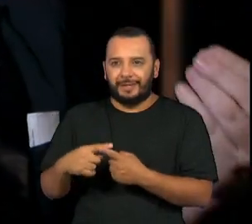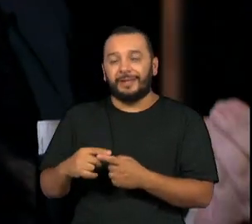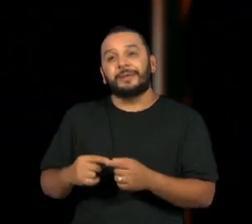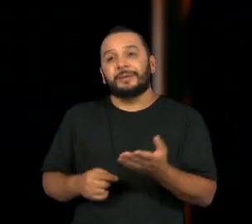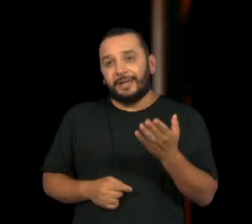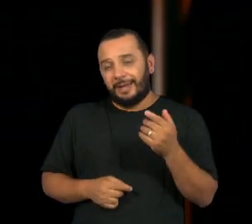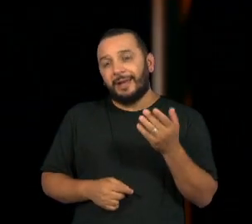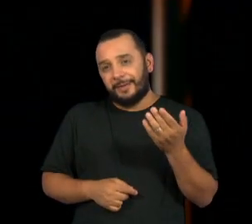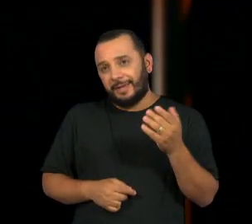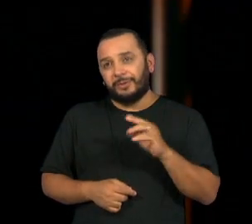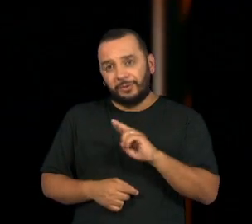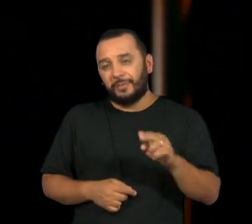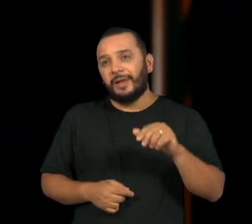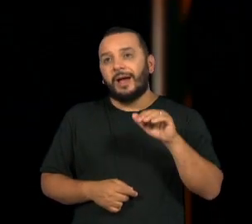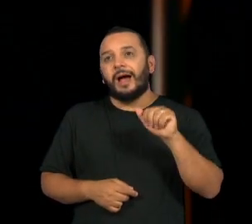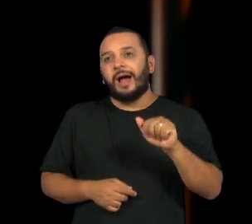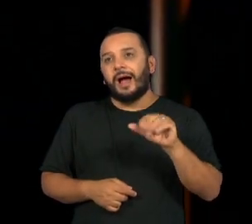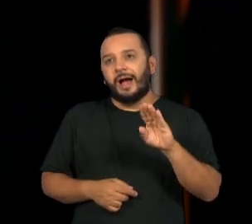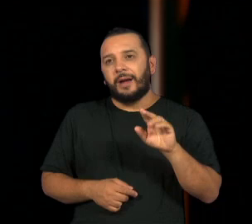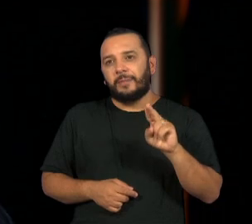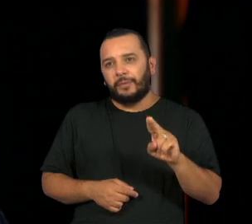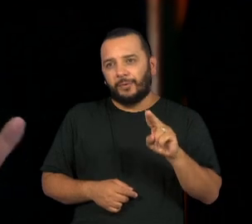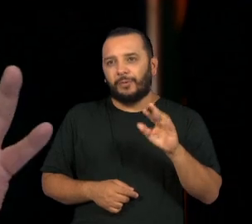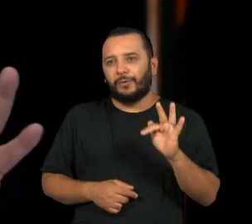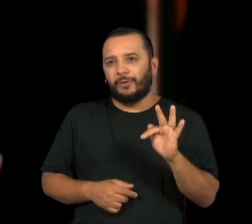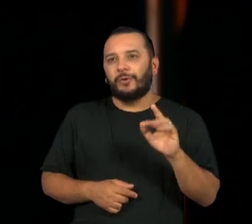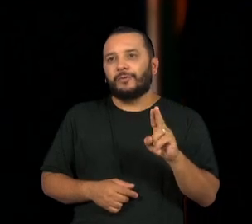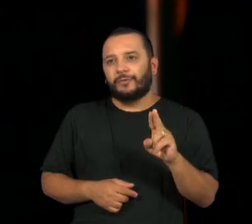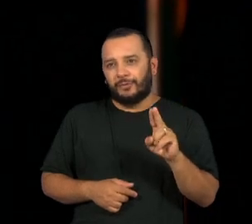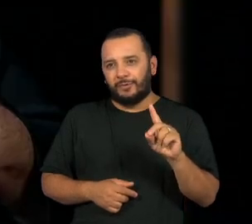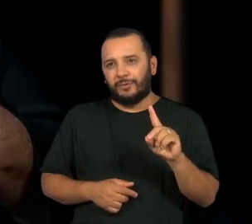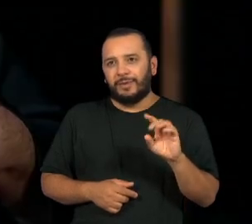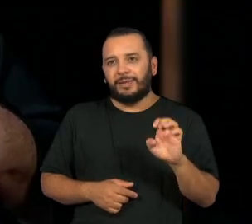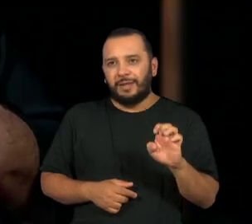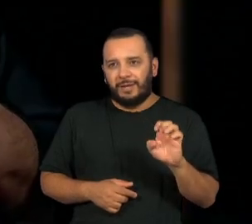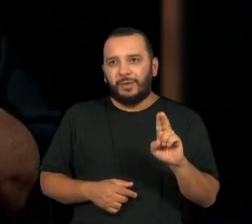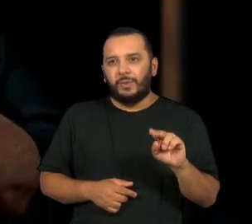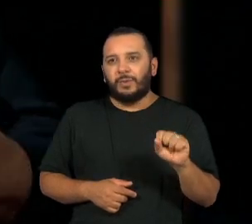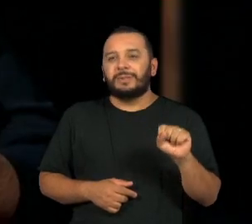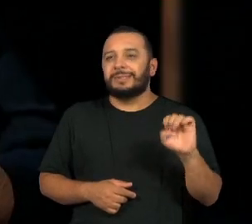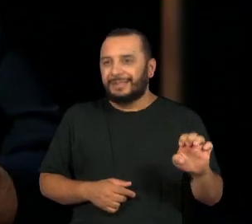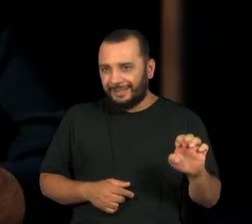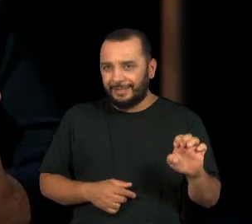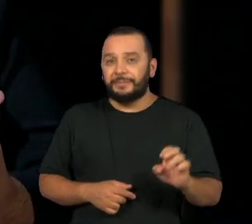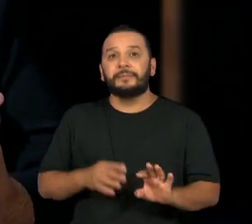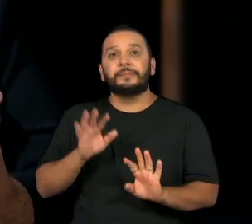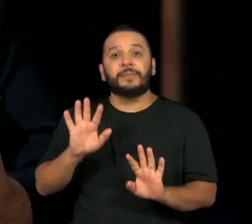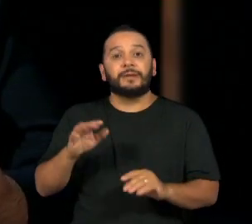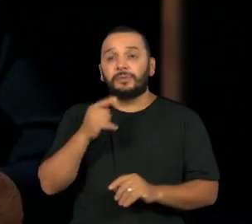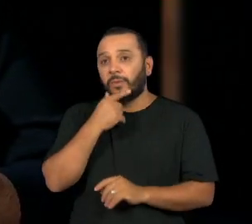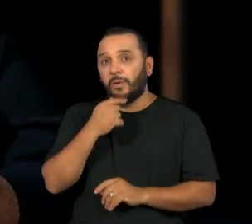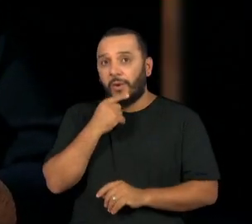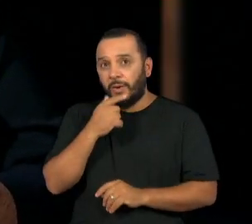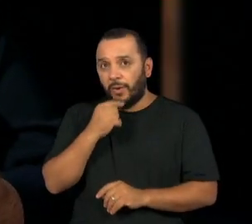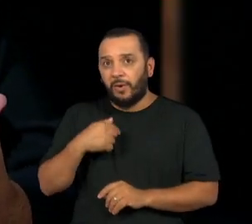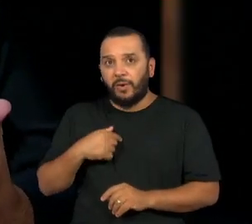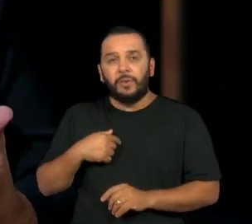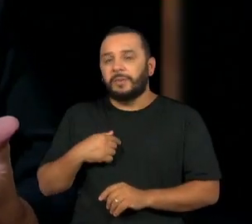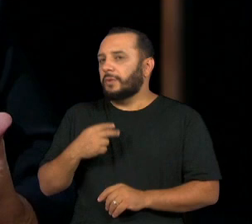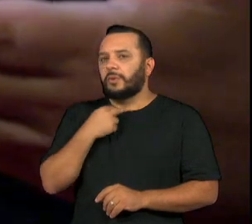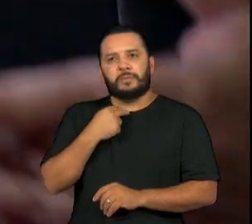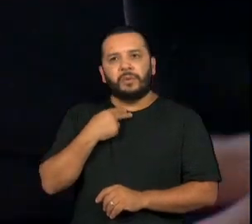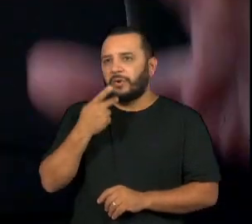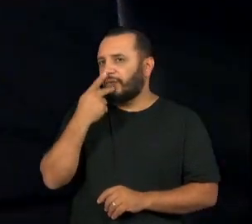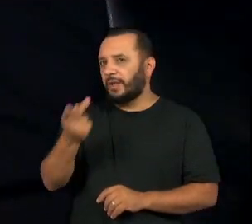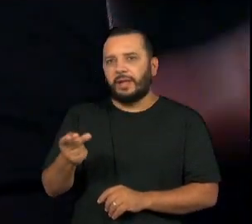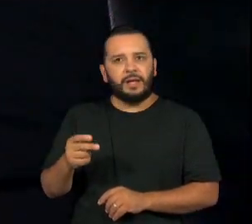Fudeu-se. Sim. Aí resolveu botar um nome um pouco mais... Não resolveu. Social. É que o cara do cartório falou, não pode botar